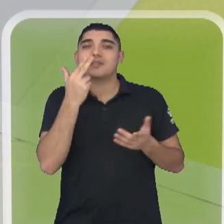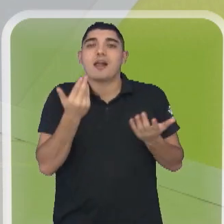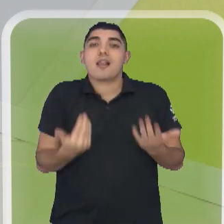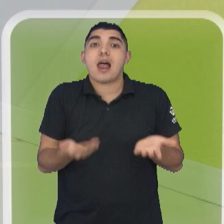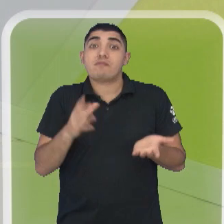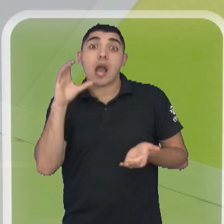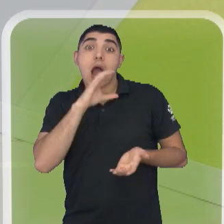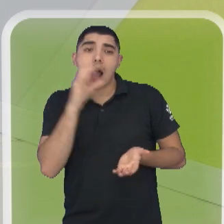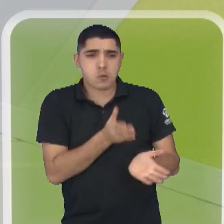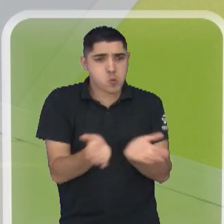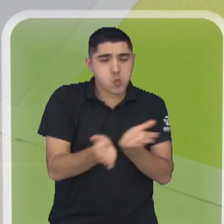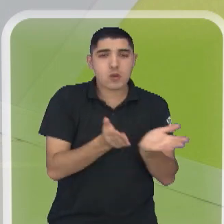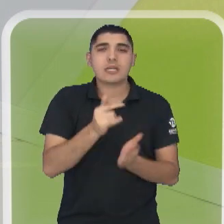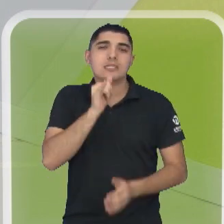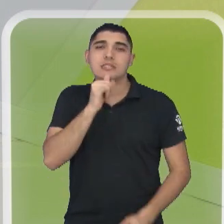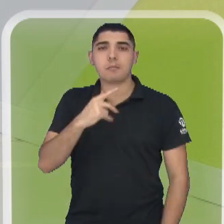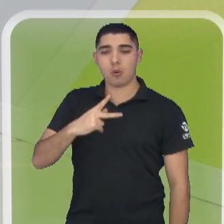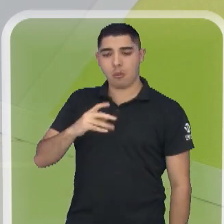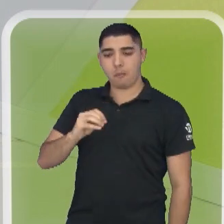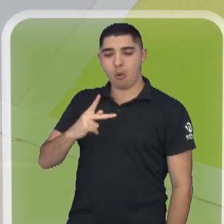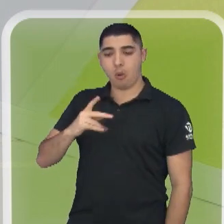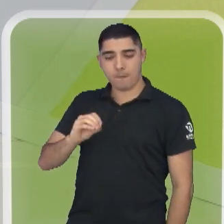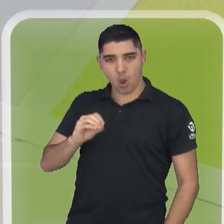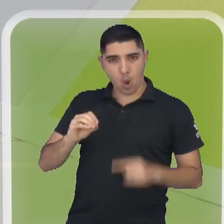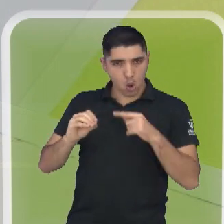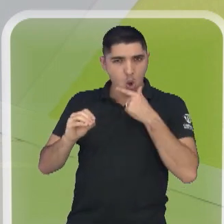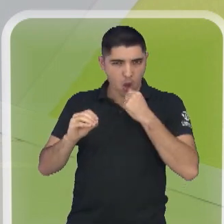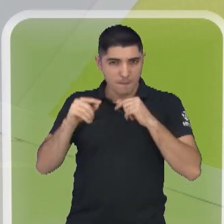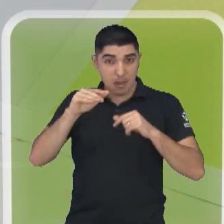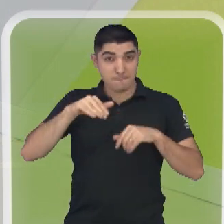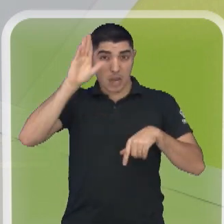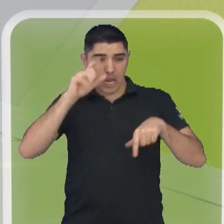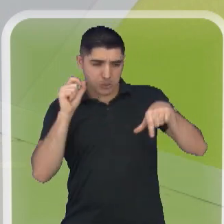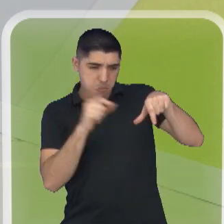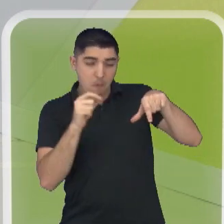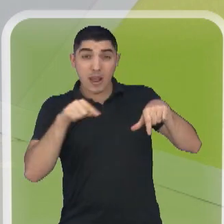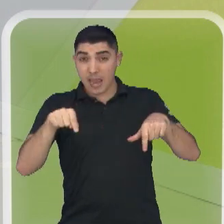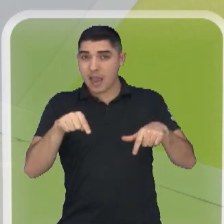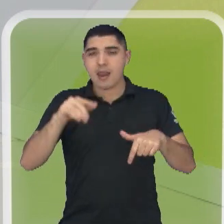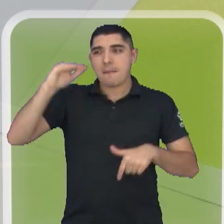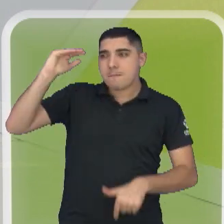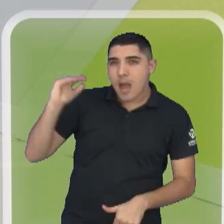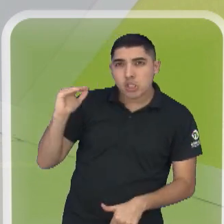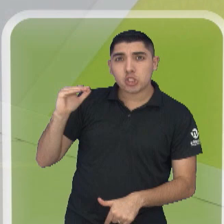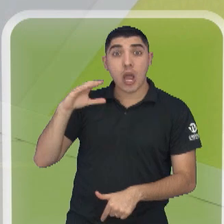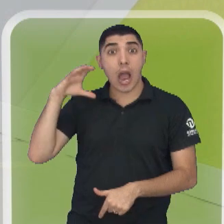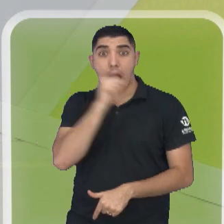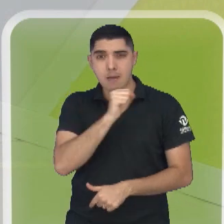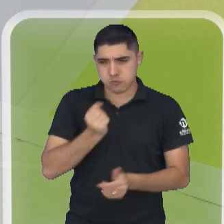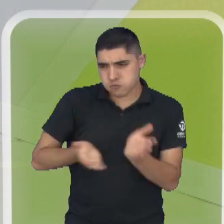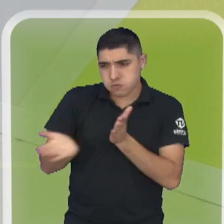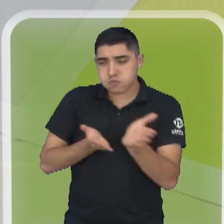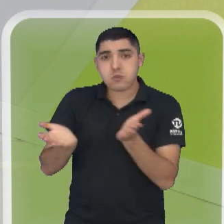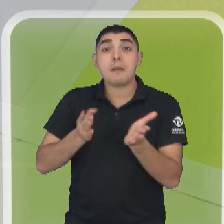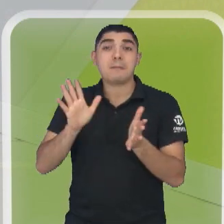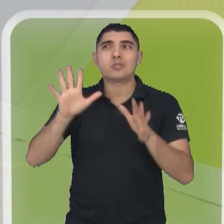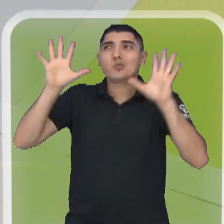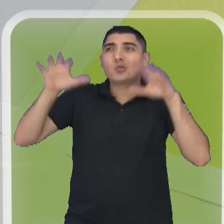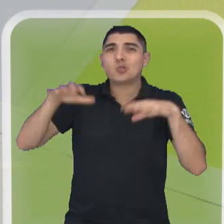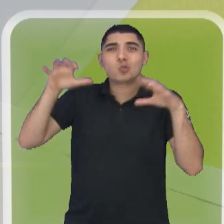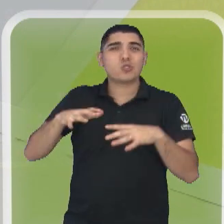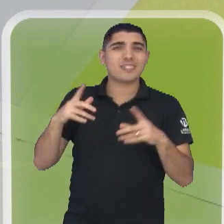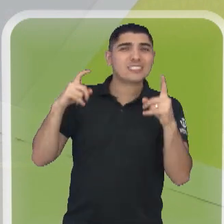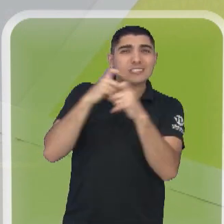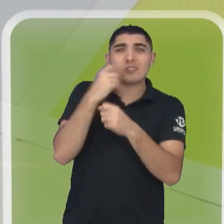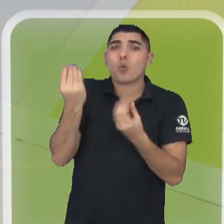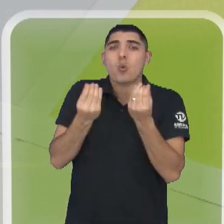ali o Vinícius Popó, que é o artilheiro da competição, ele é um jogador pequenino, leve, que se aproveita realmente de espaços e de velocidade, e num gramado